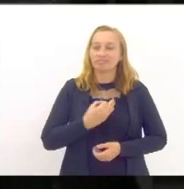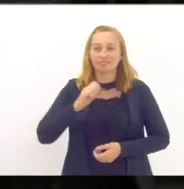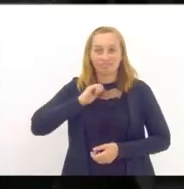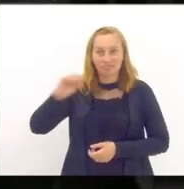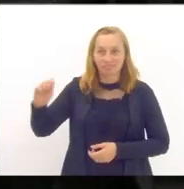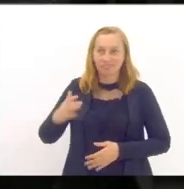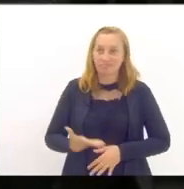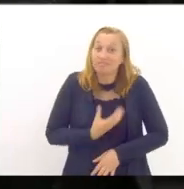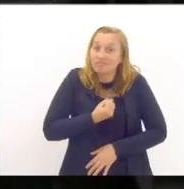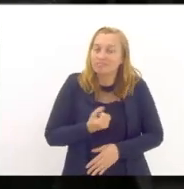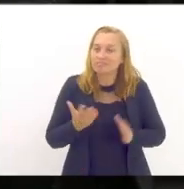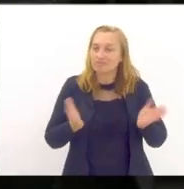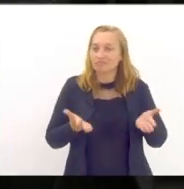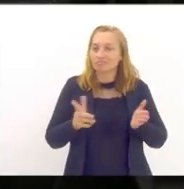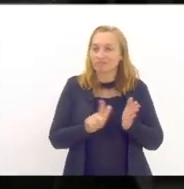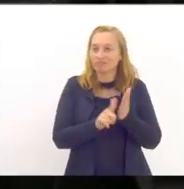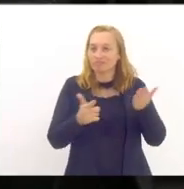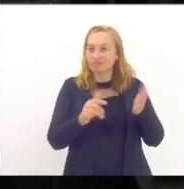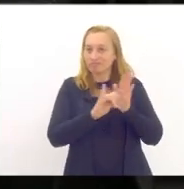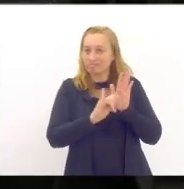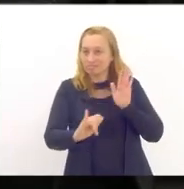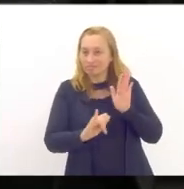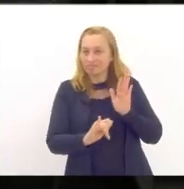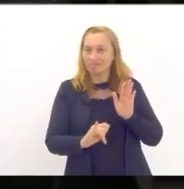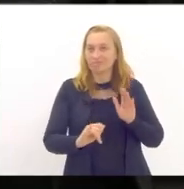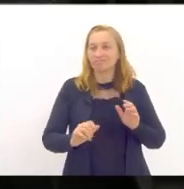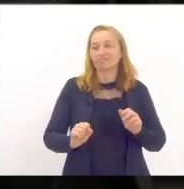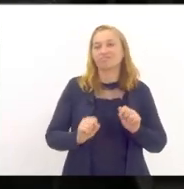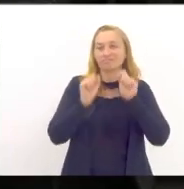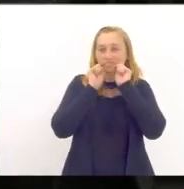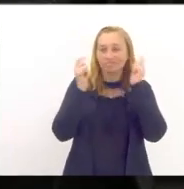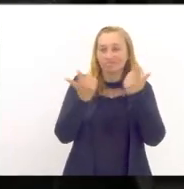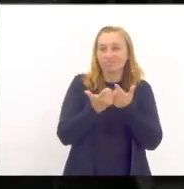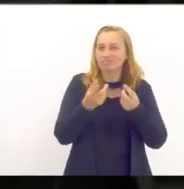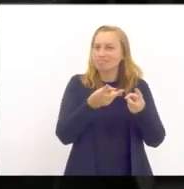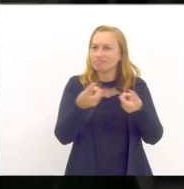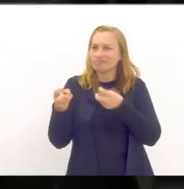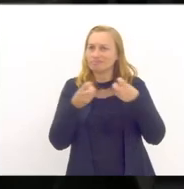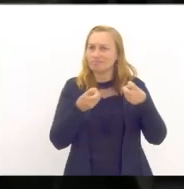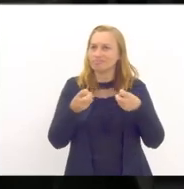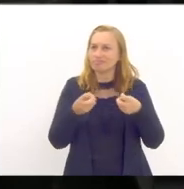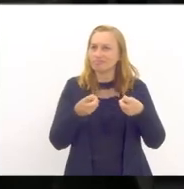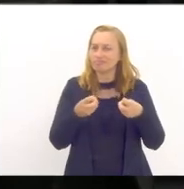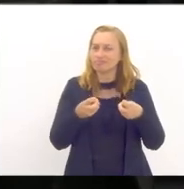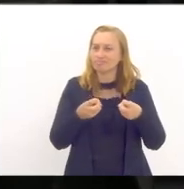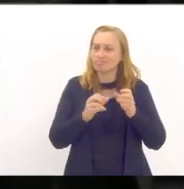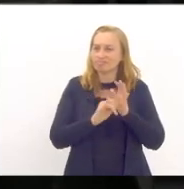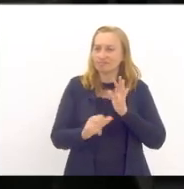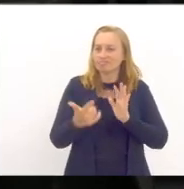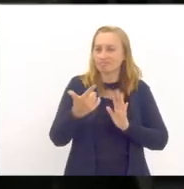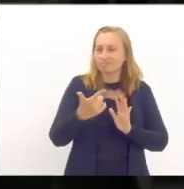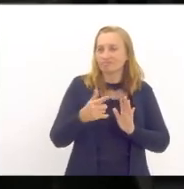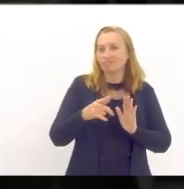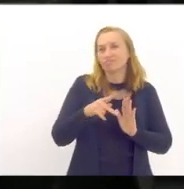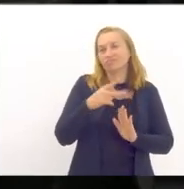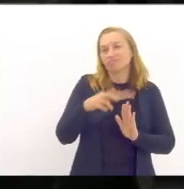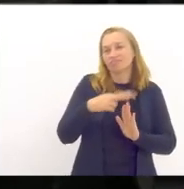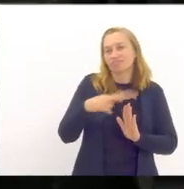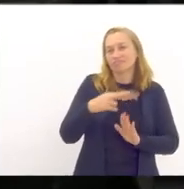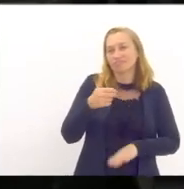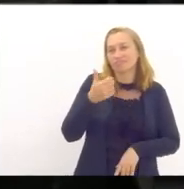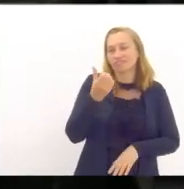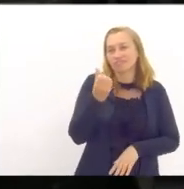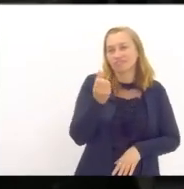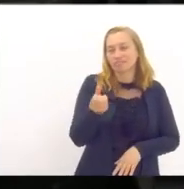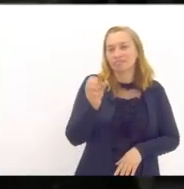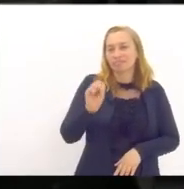fiquei muito surpreso hoje ao abrir o Diário Oficial do Poder Legislativo e perceber que foi republicada a Resolução 686 de